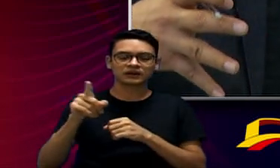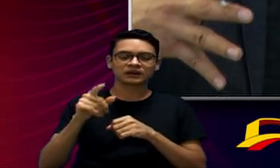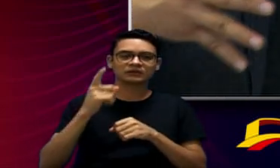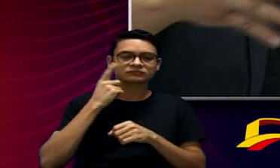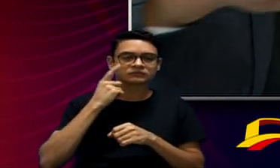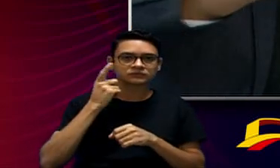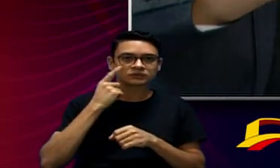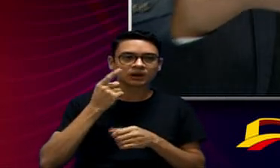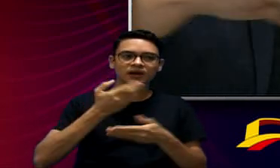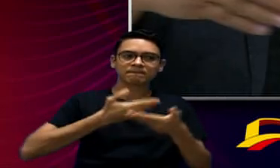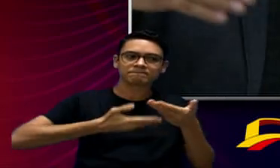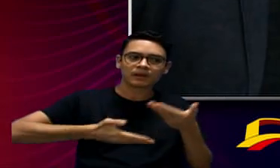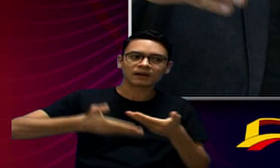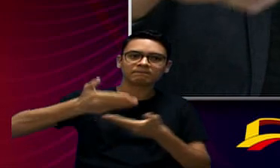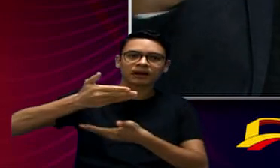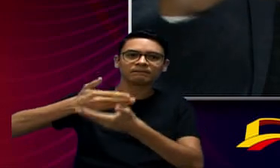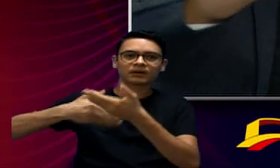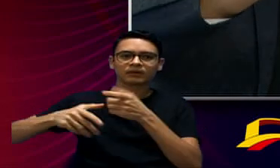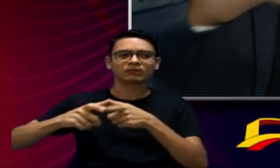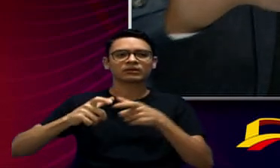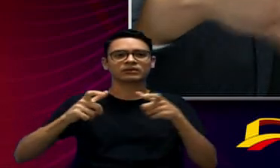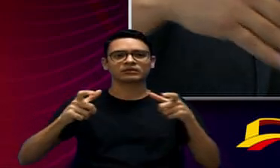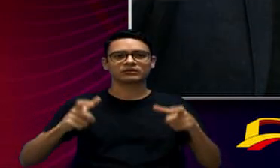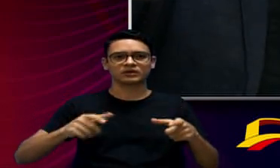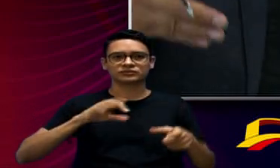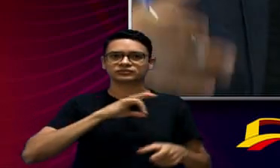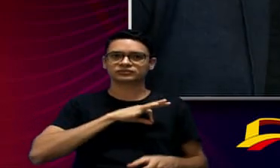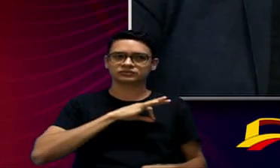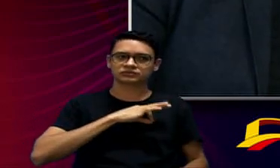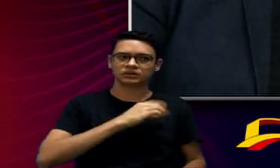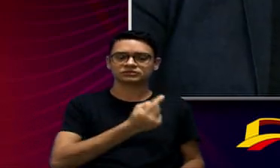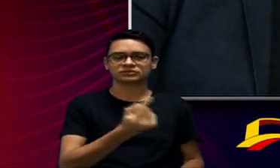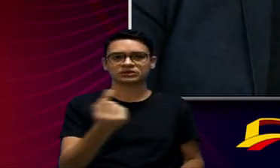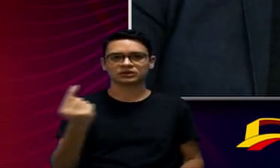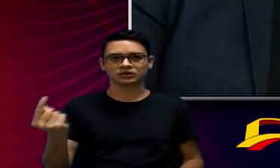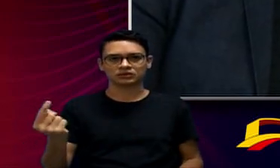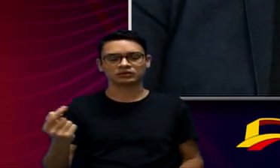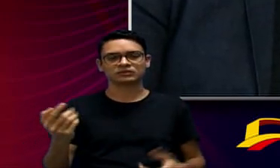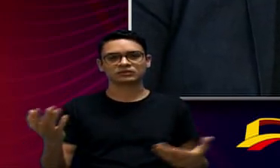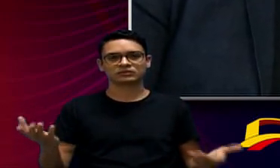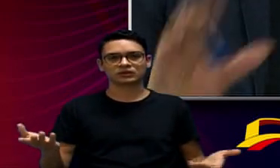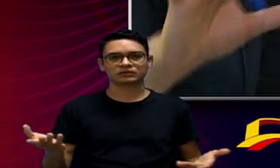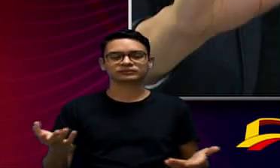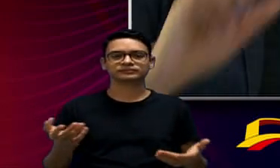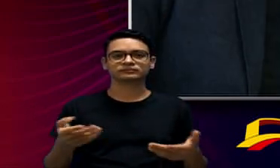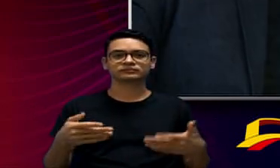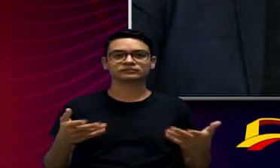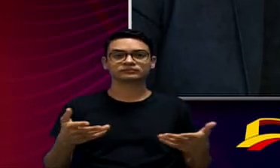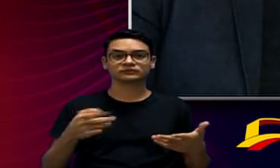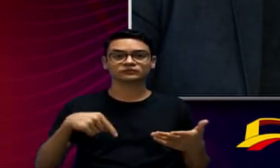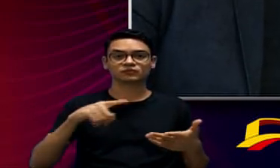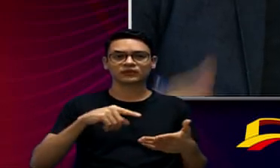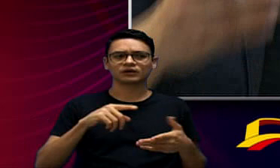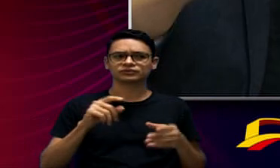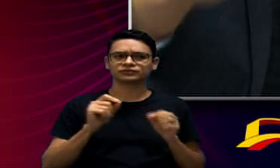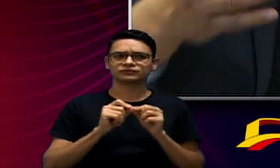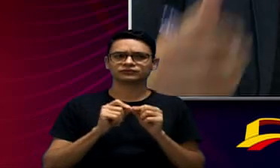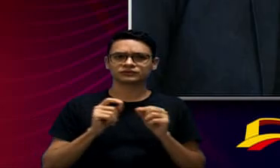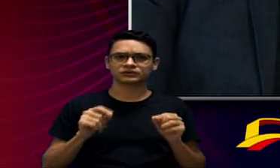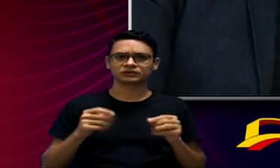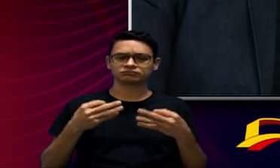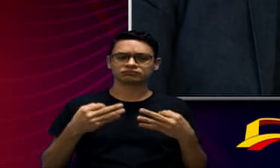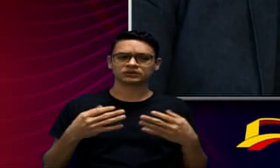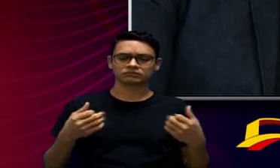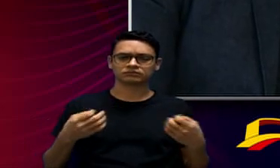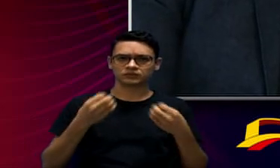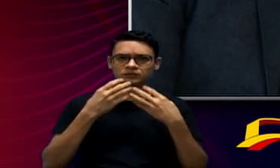um rodízio maior entre os policiais. Sim, entre os policiais. Aqui é um dos problemas que possa ocorrer. Isso. Na questão das horas. Agora, a nossa parte que a gente está fazendo, sou